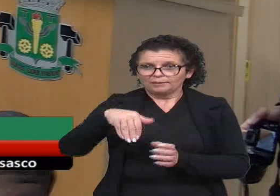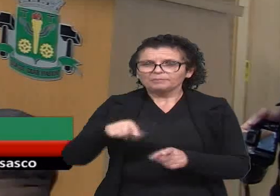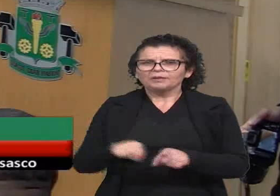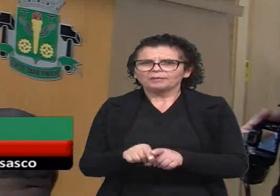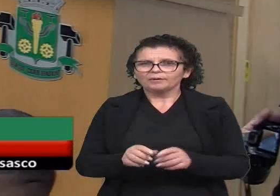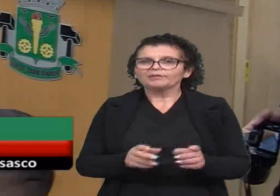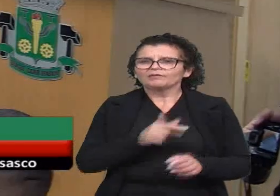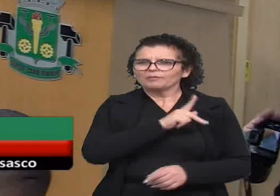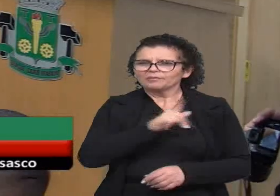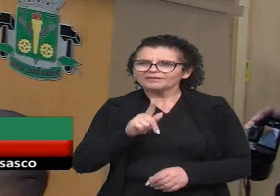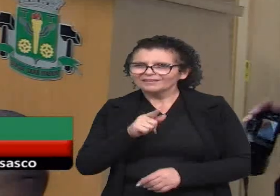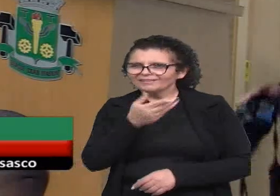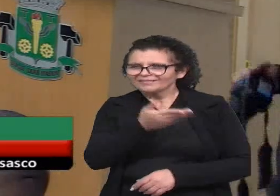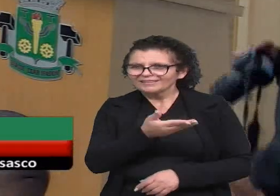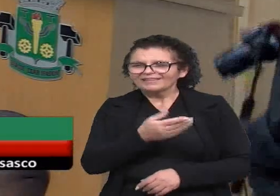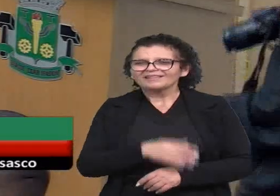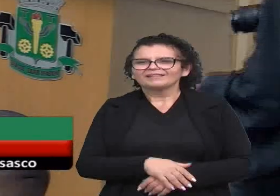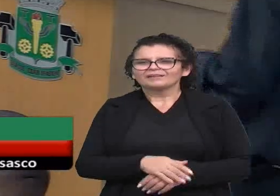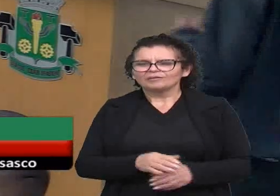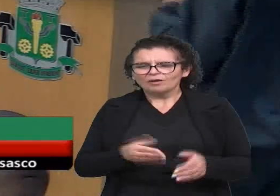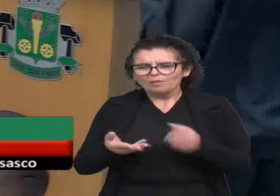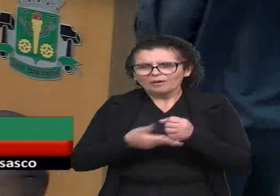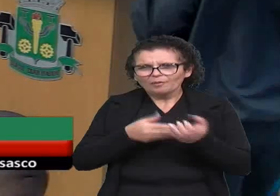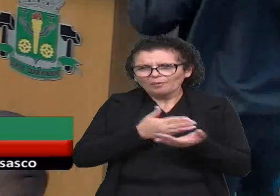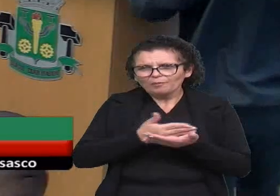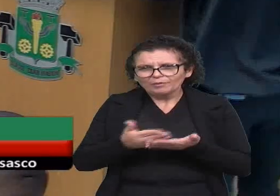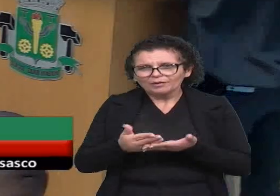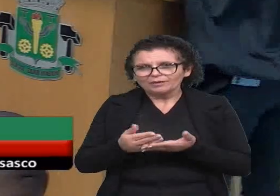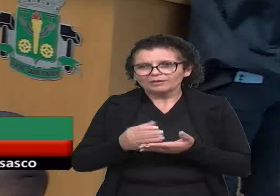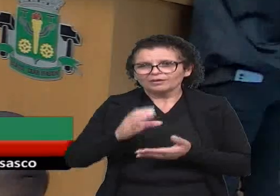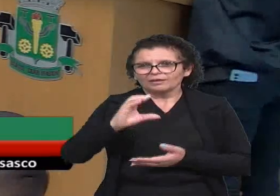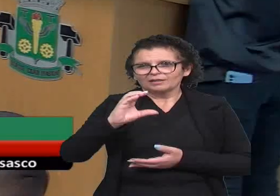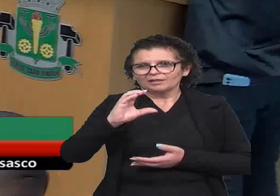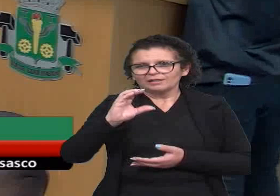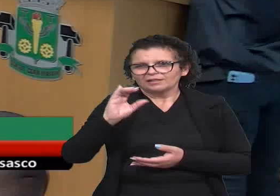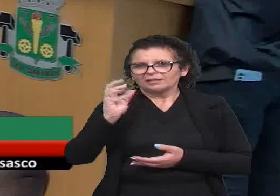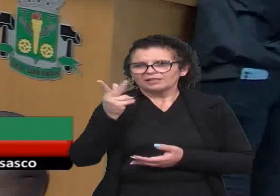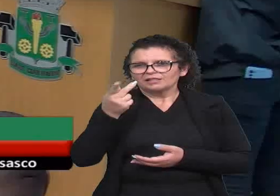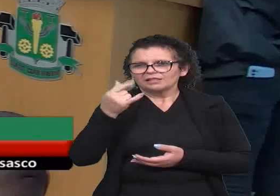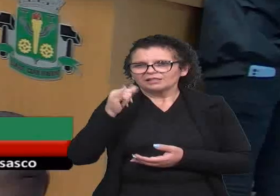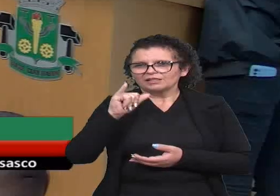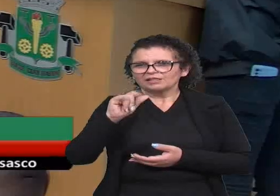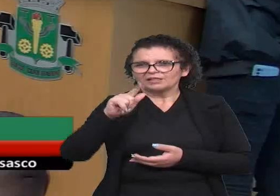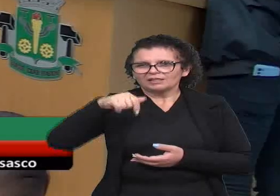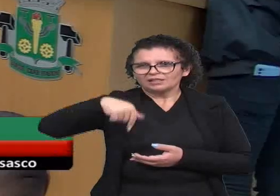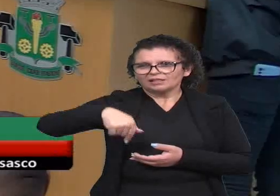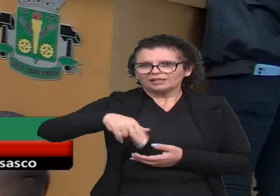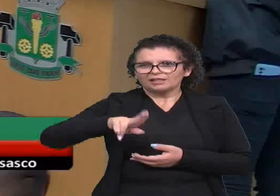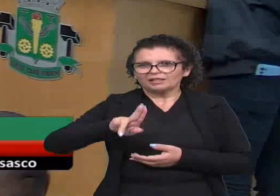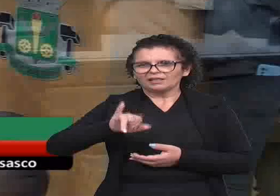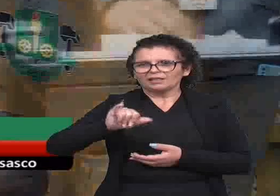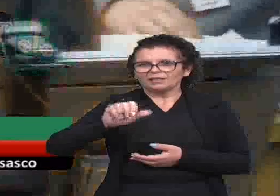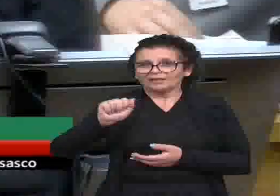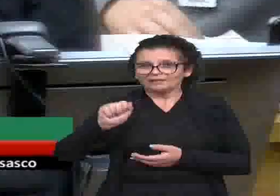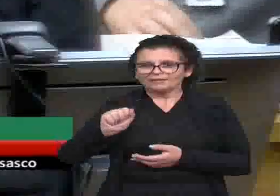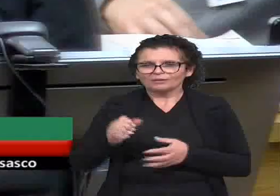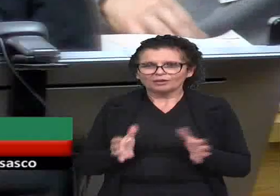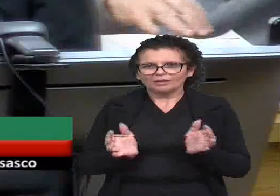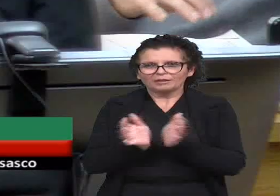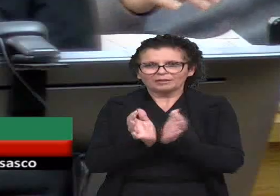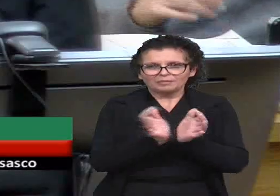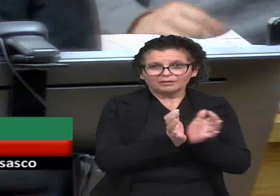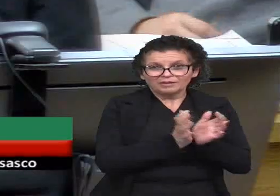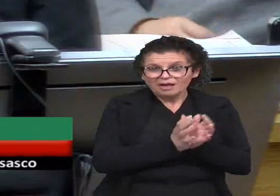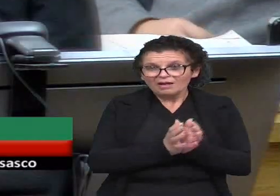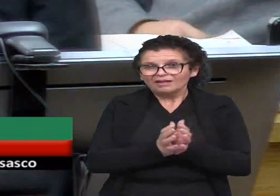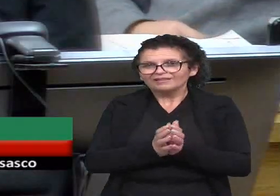presidente Tiquinho, o fundador do IDM, Chiquita, tão conhecido, Chiquitinha, e toda a galera aí do